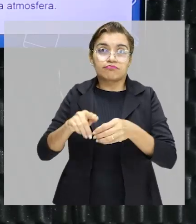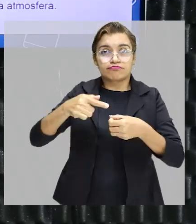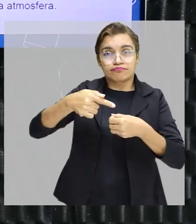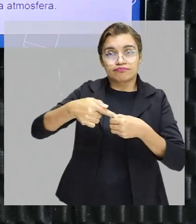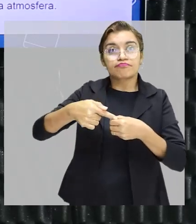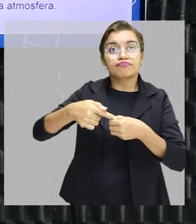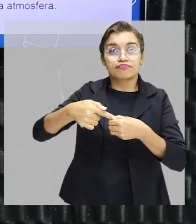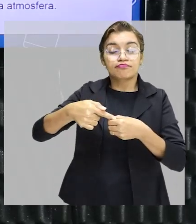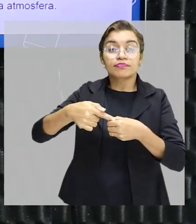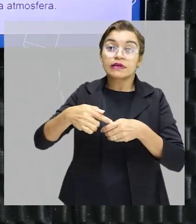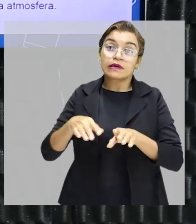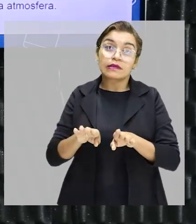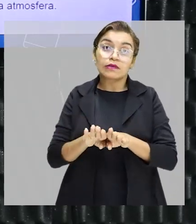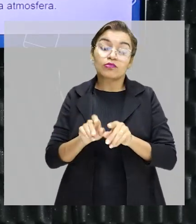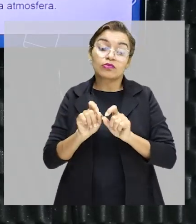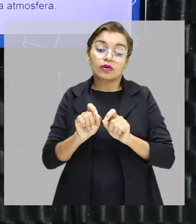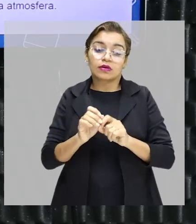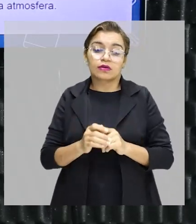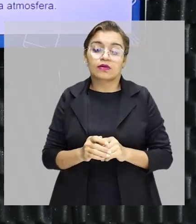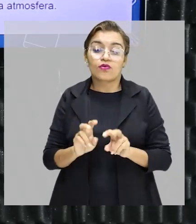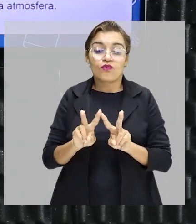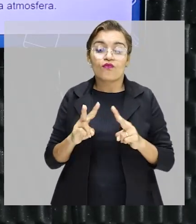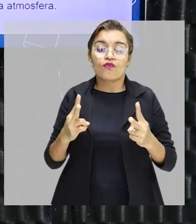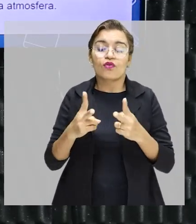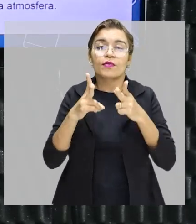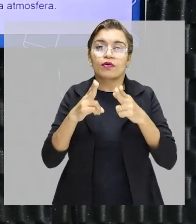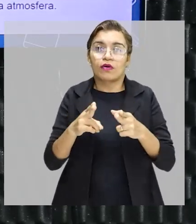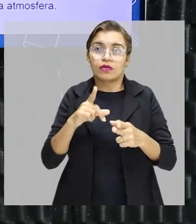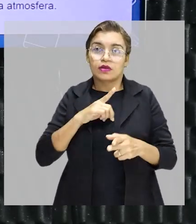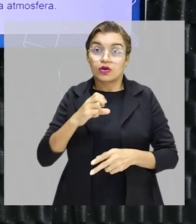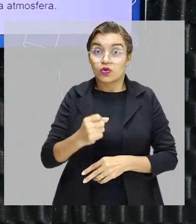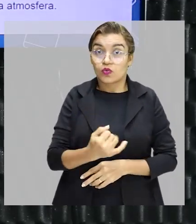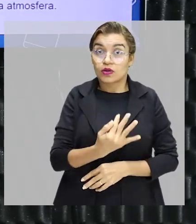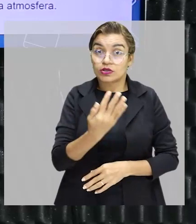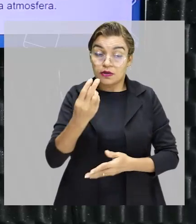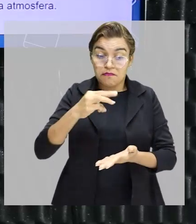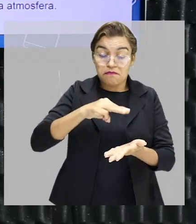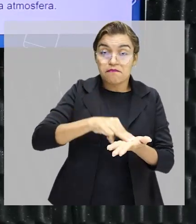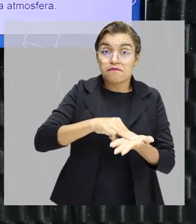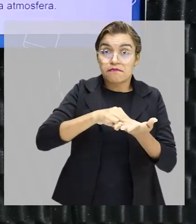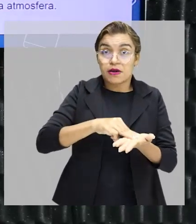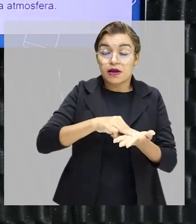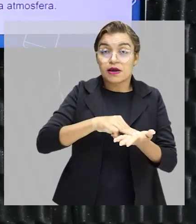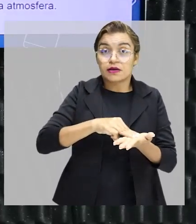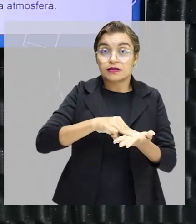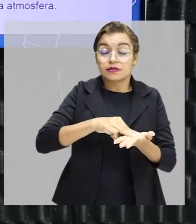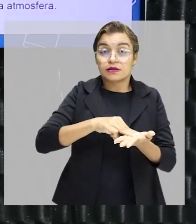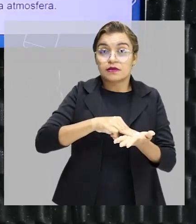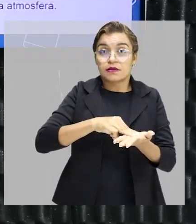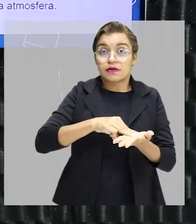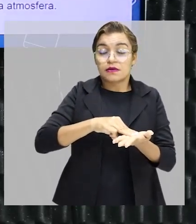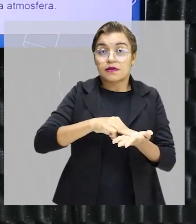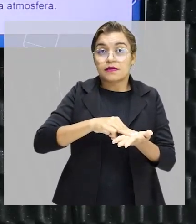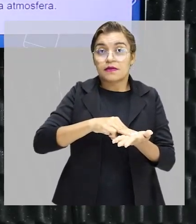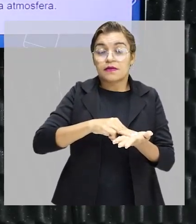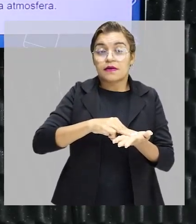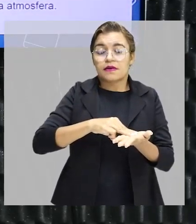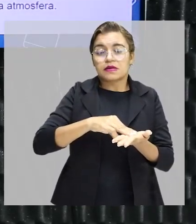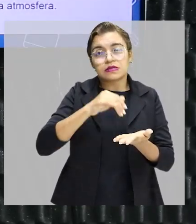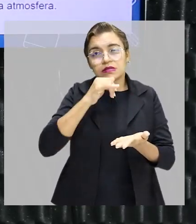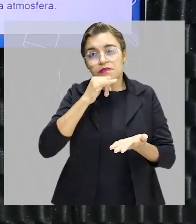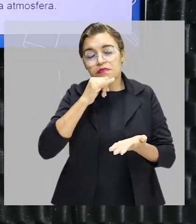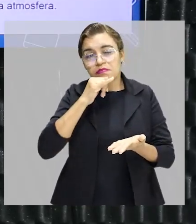no caso, então, em um mesmo volume, eu vou ter uma quantidade em massa muito menor do gás do